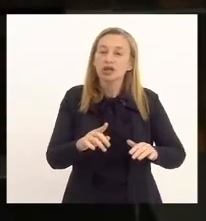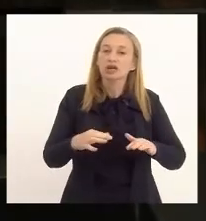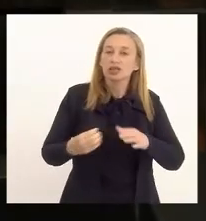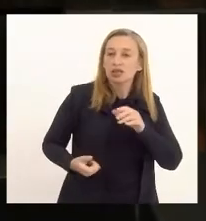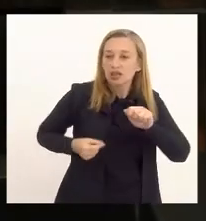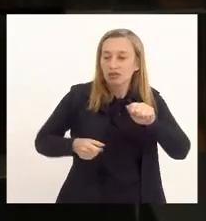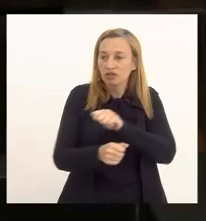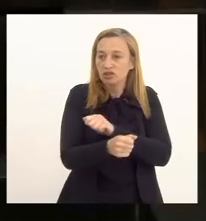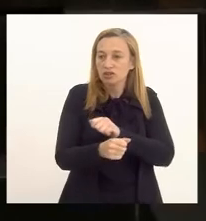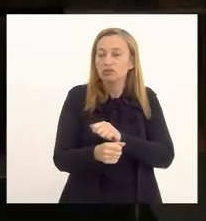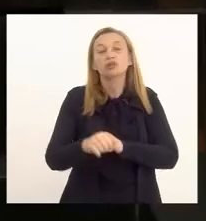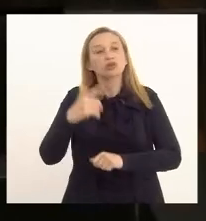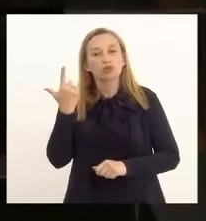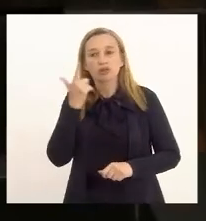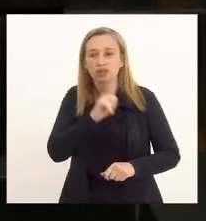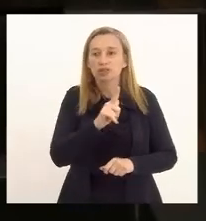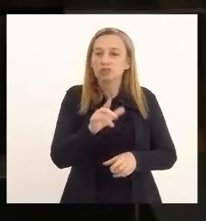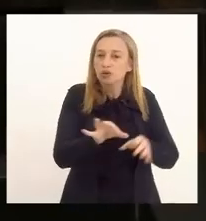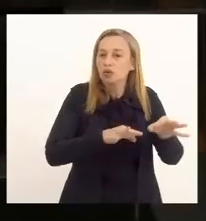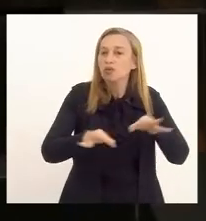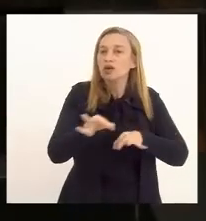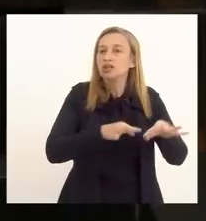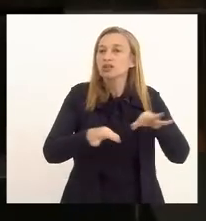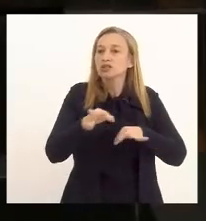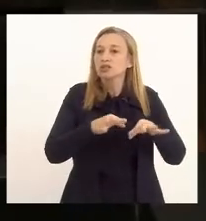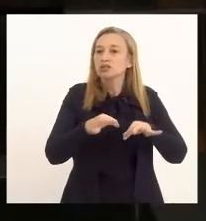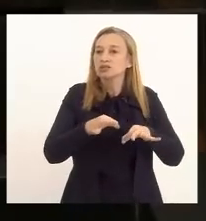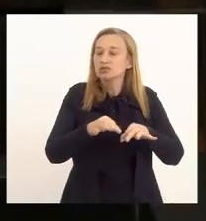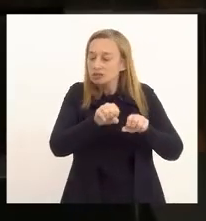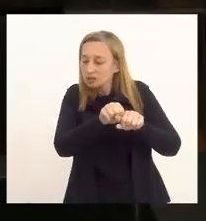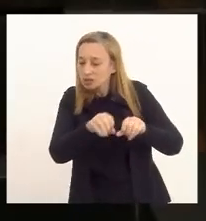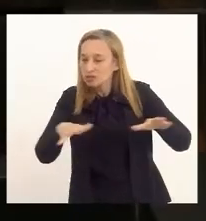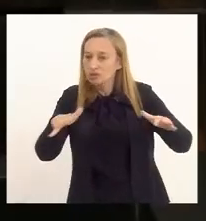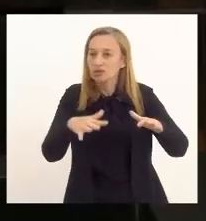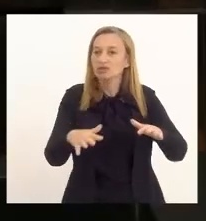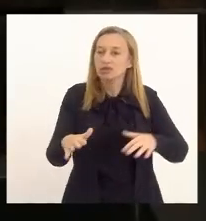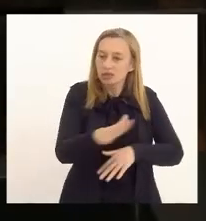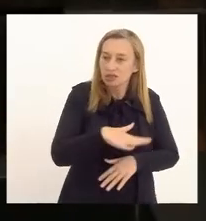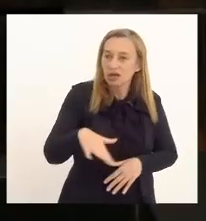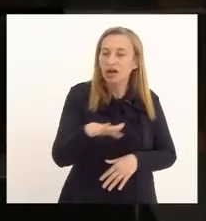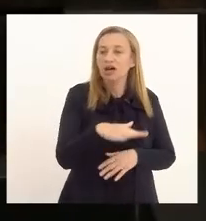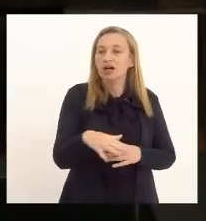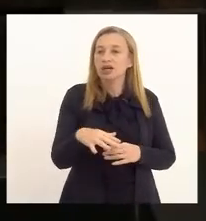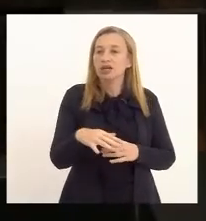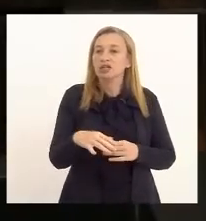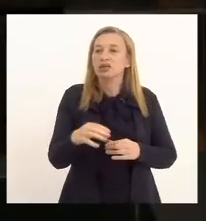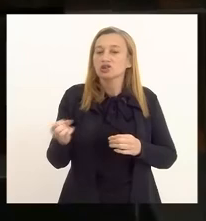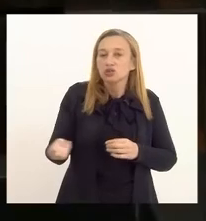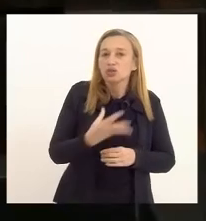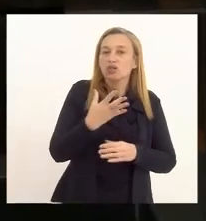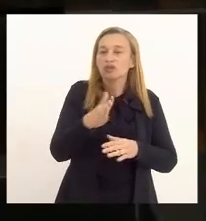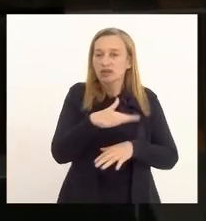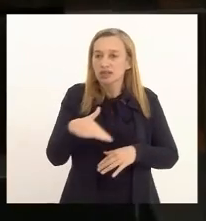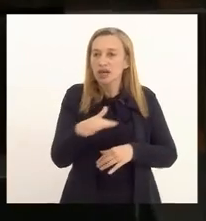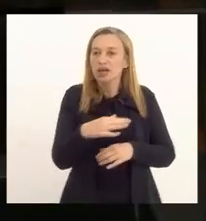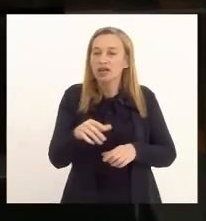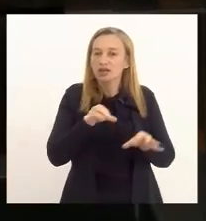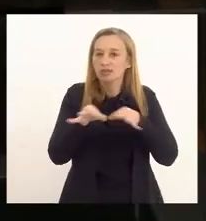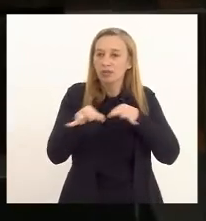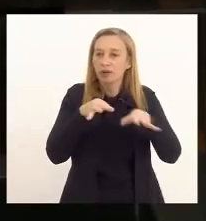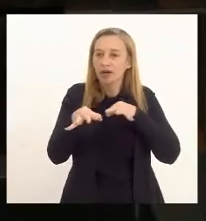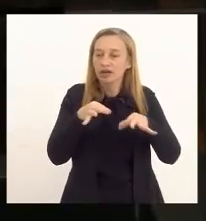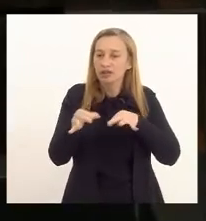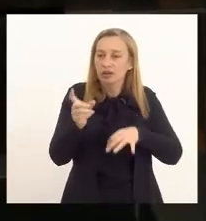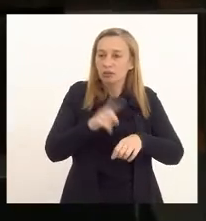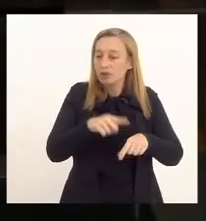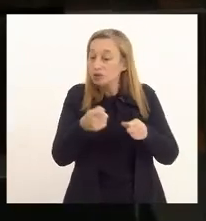e a gente consiga, inclusive, ter um plano de expansão dessa unidade com a incorporação de novas áreas e planejando no longo